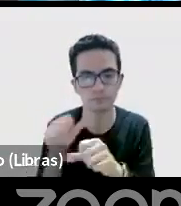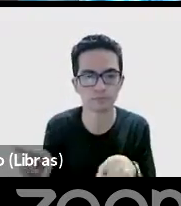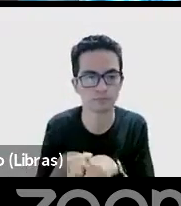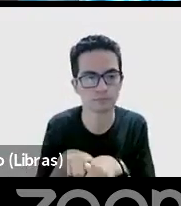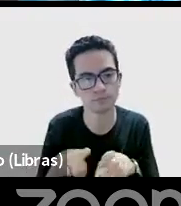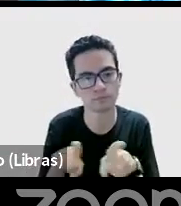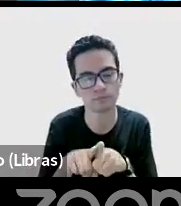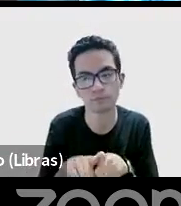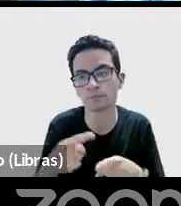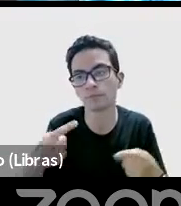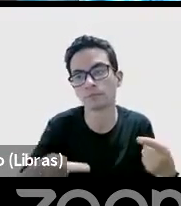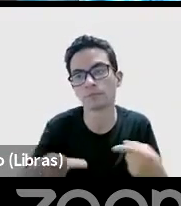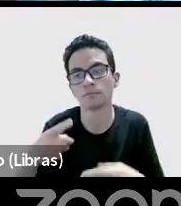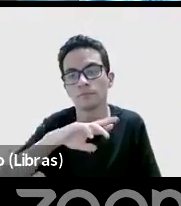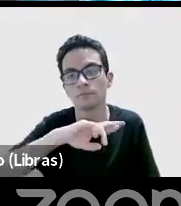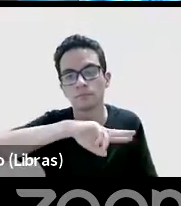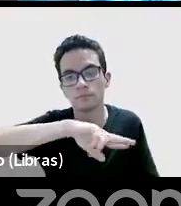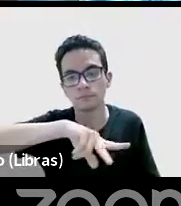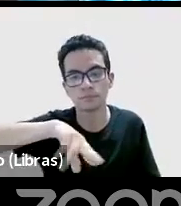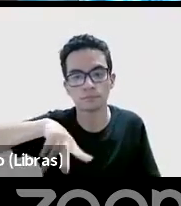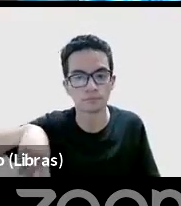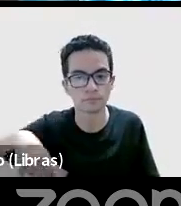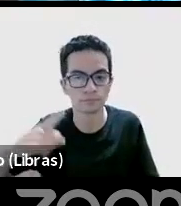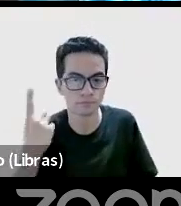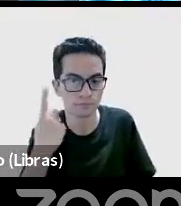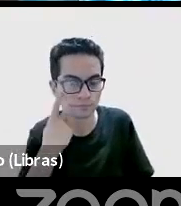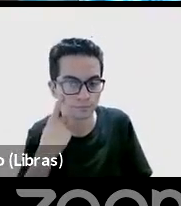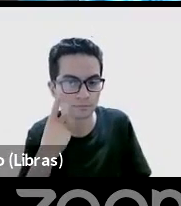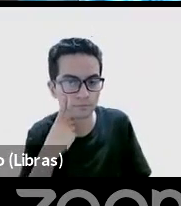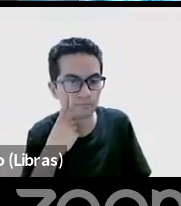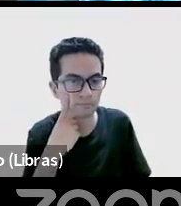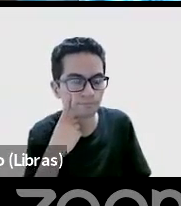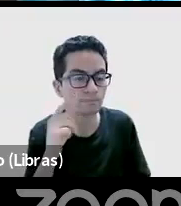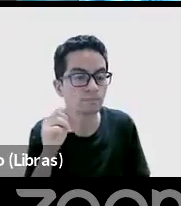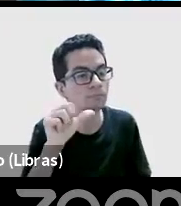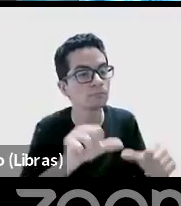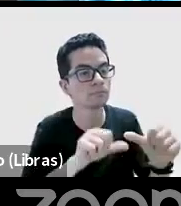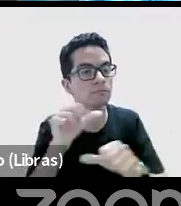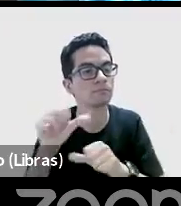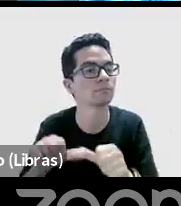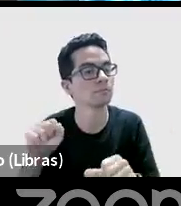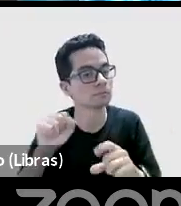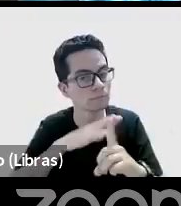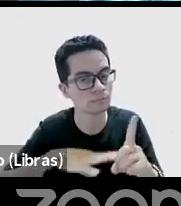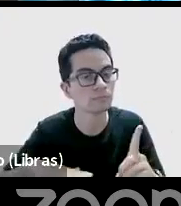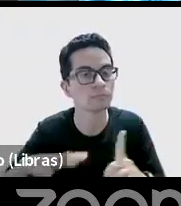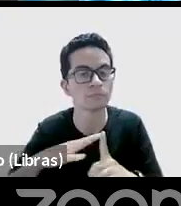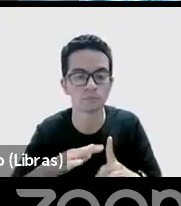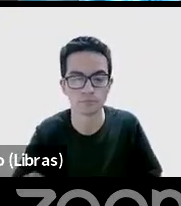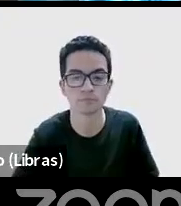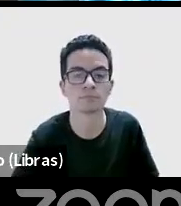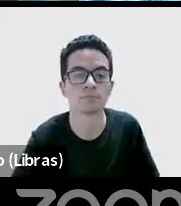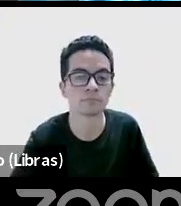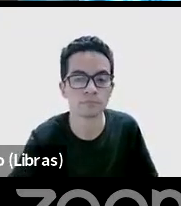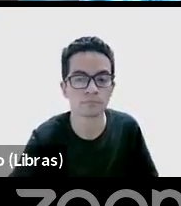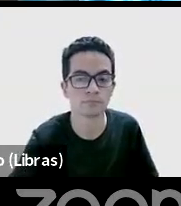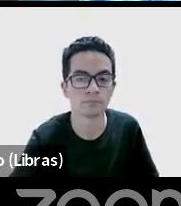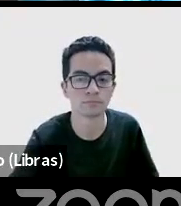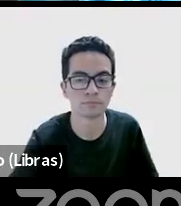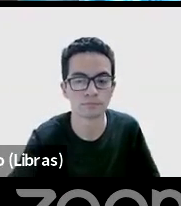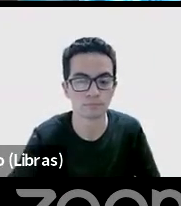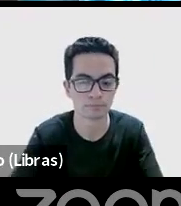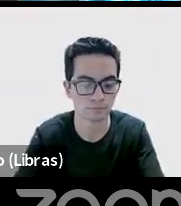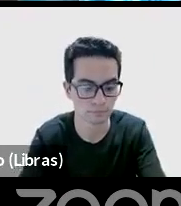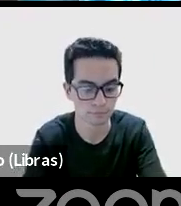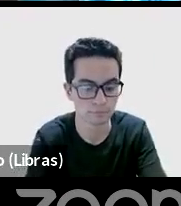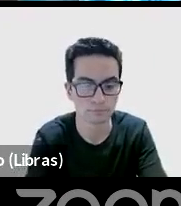outros debates sobre as questões de possibilidades de transformação social. Agora, quando você falou assim, né,